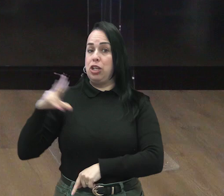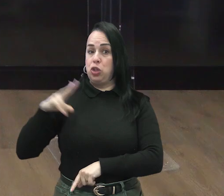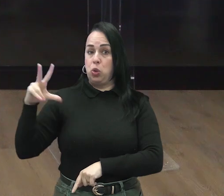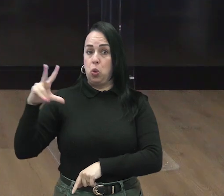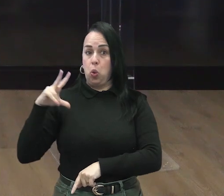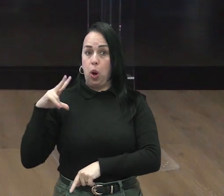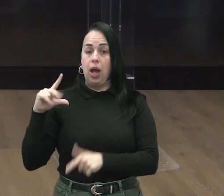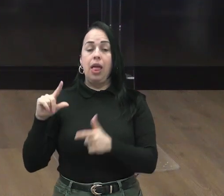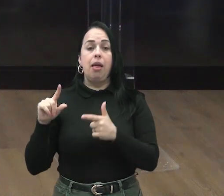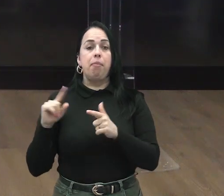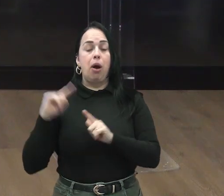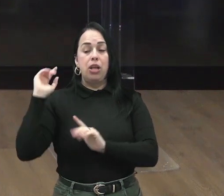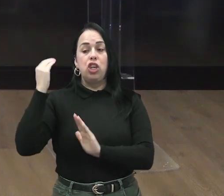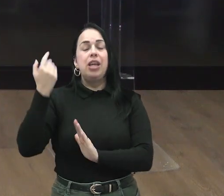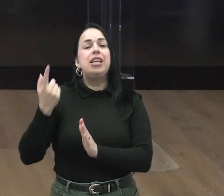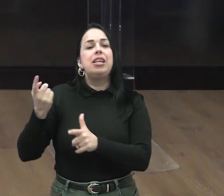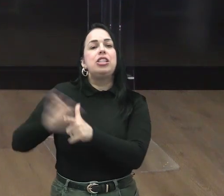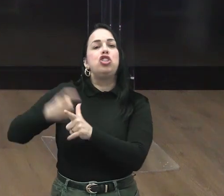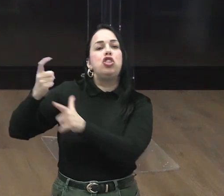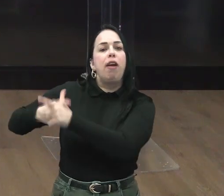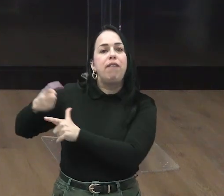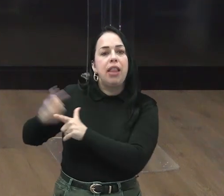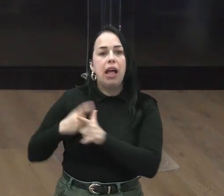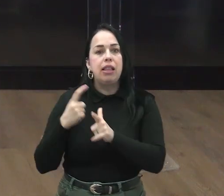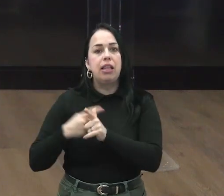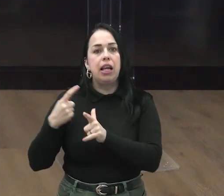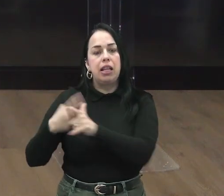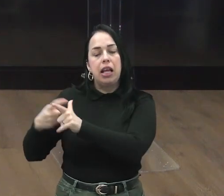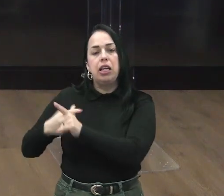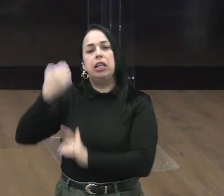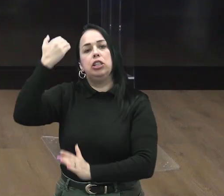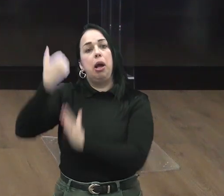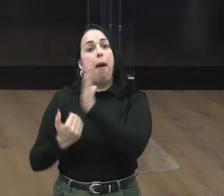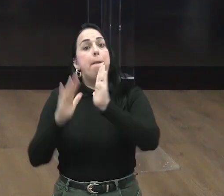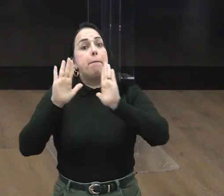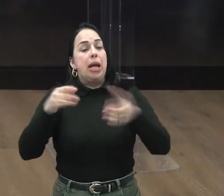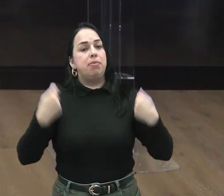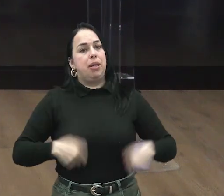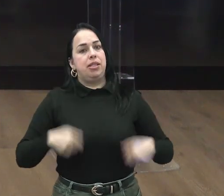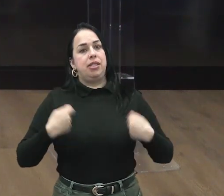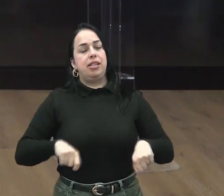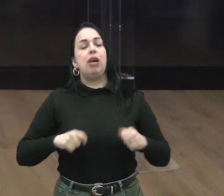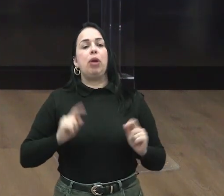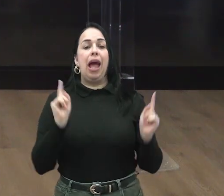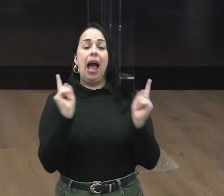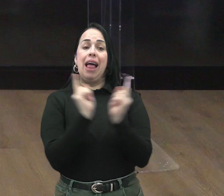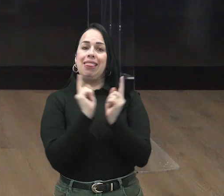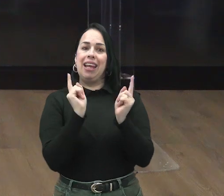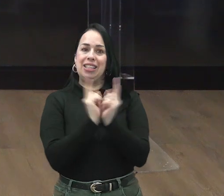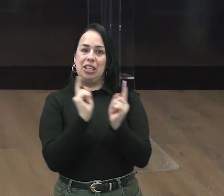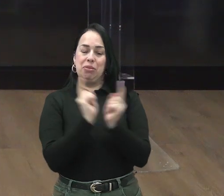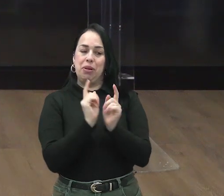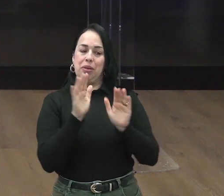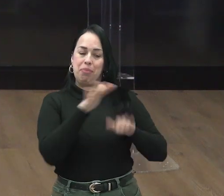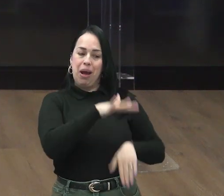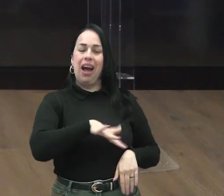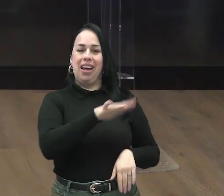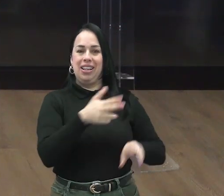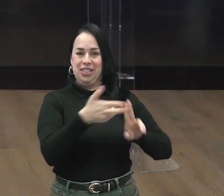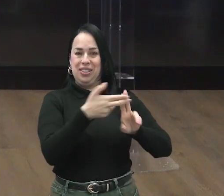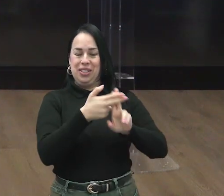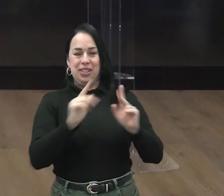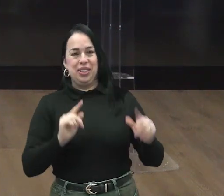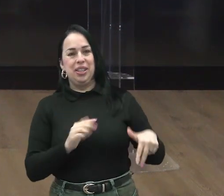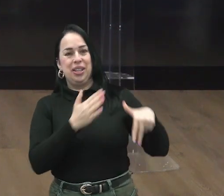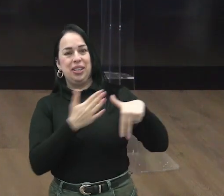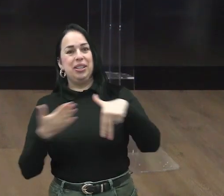filantrópicos de abater dívidas tributárias com a União em troca de atendimento especializado para o Sistema Único de